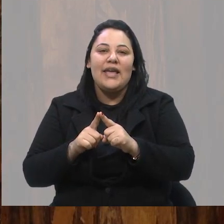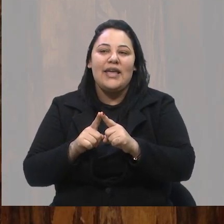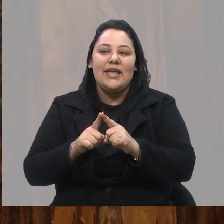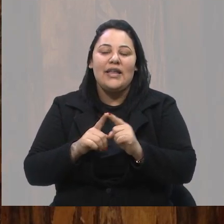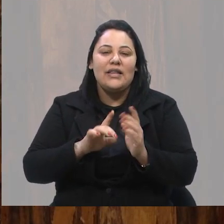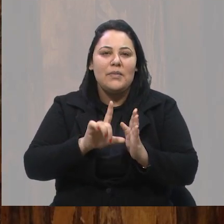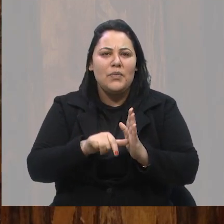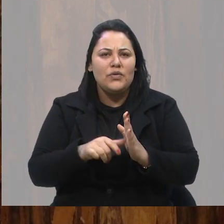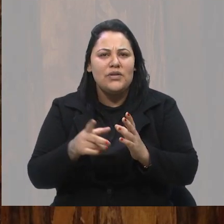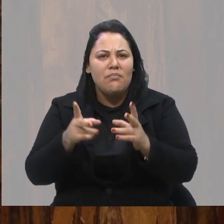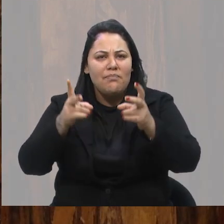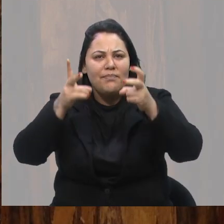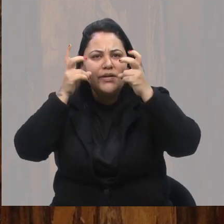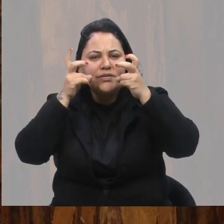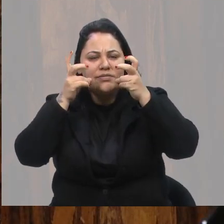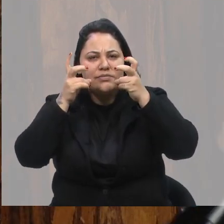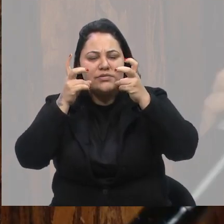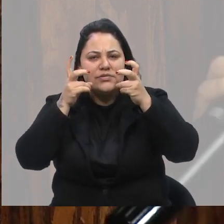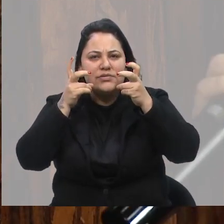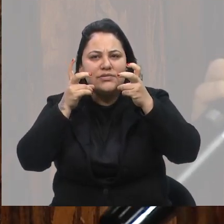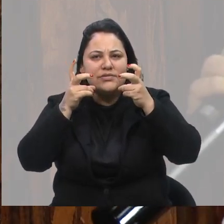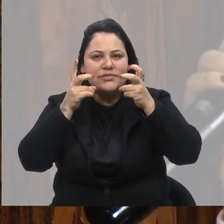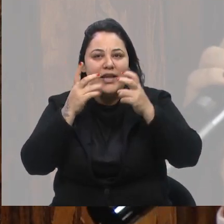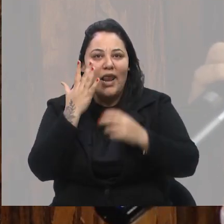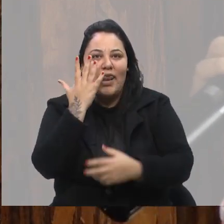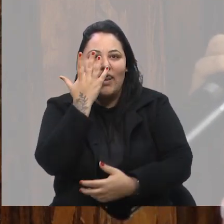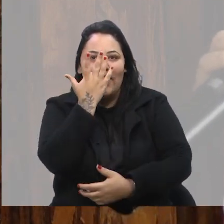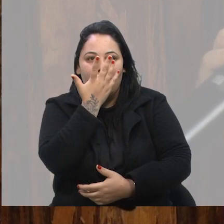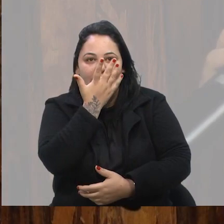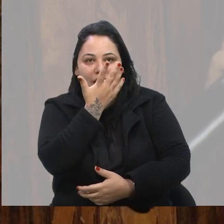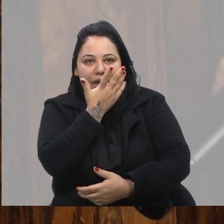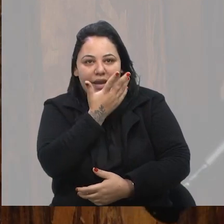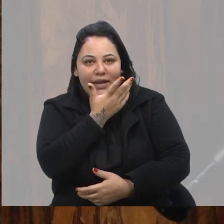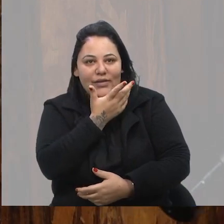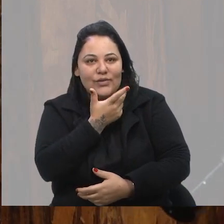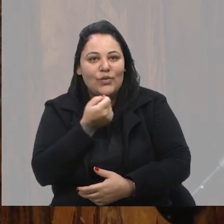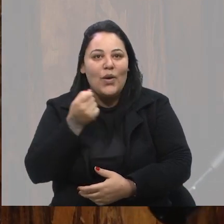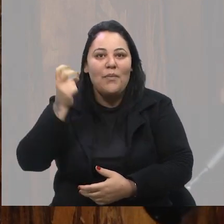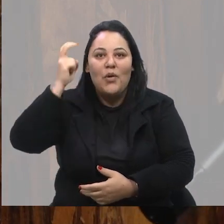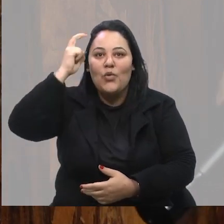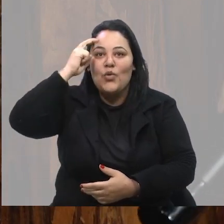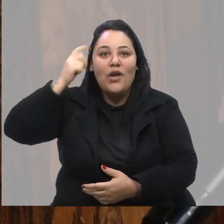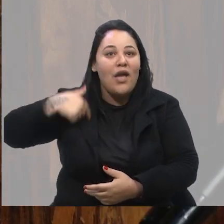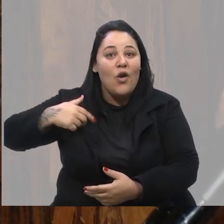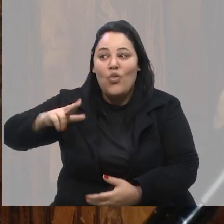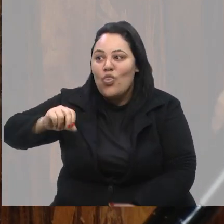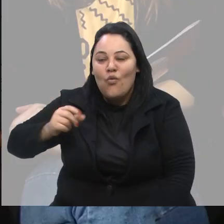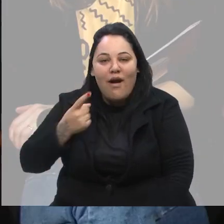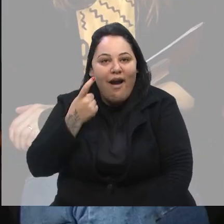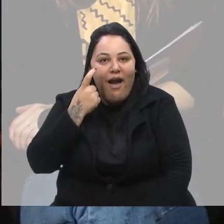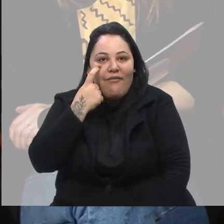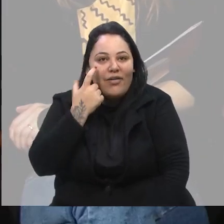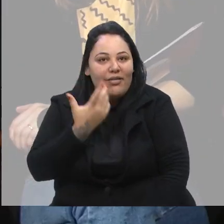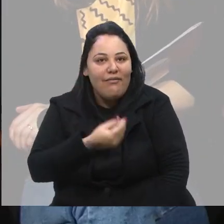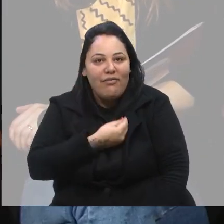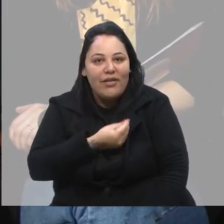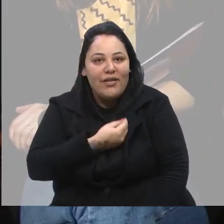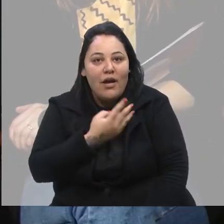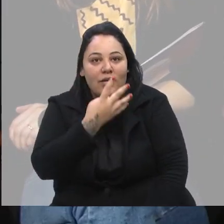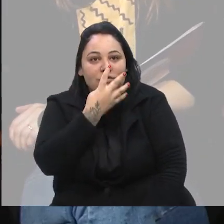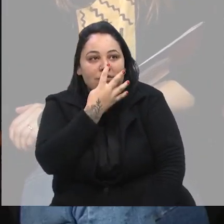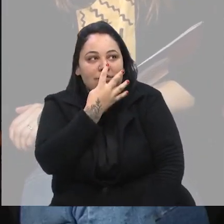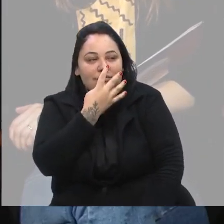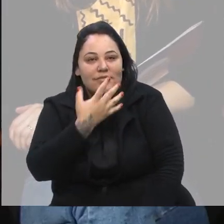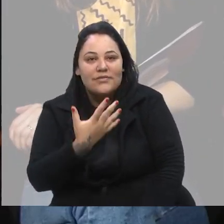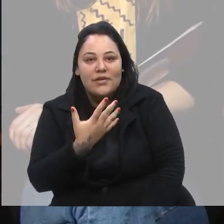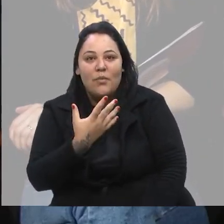eu percebi que aquilo era lindo, que aquilo era uma cultura que eu nunca tinha visto na minha vida. Porque eu acho